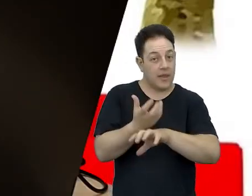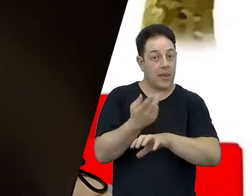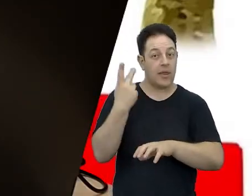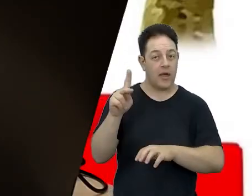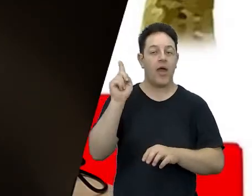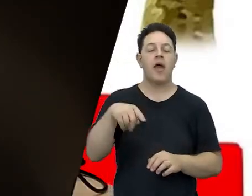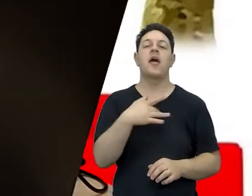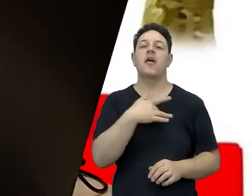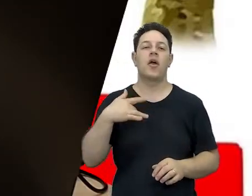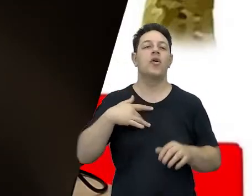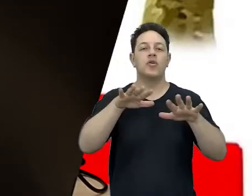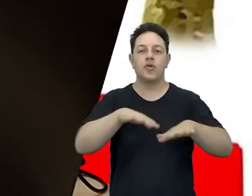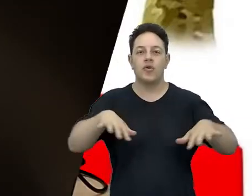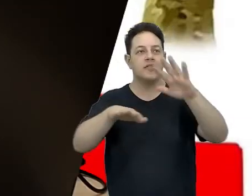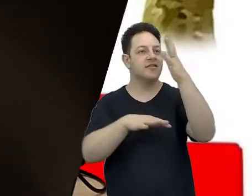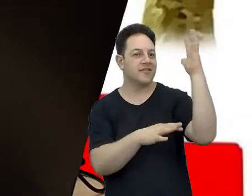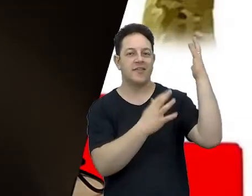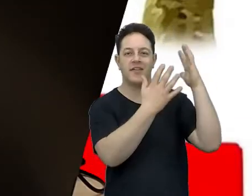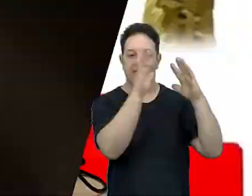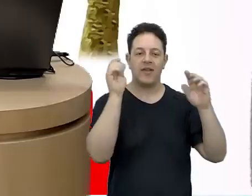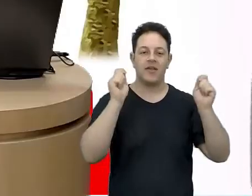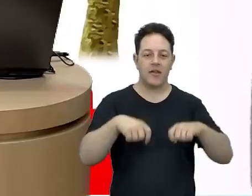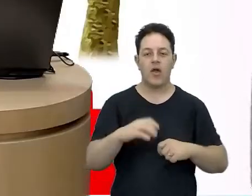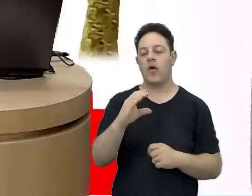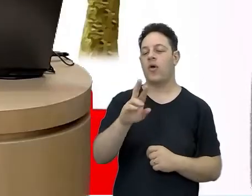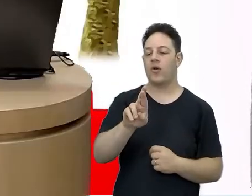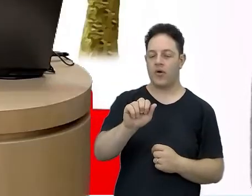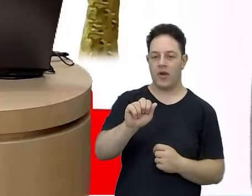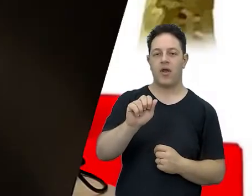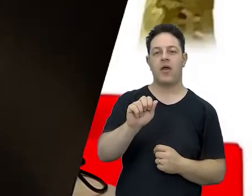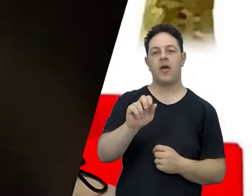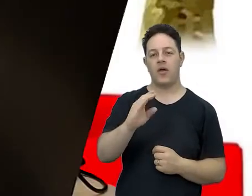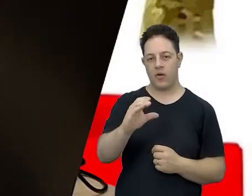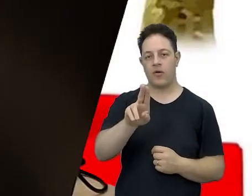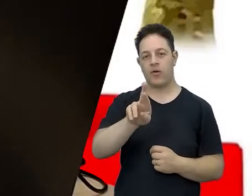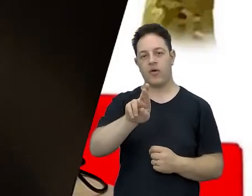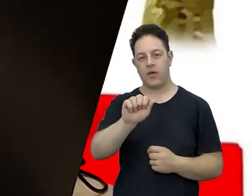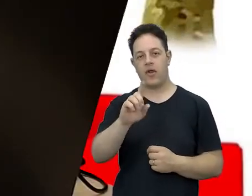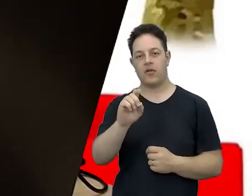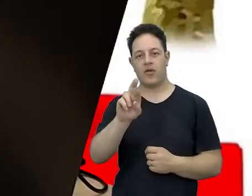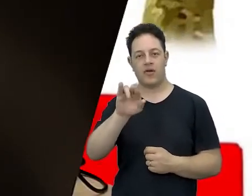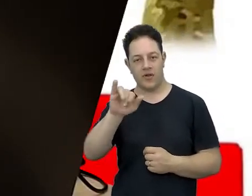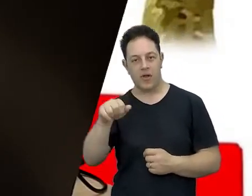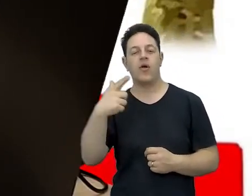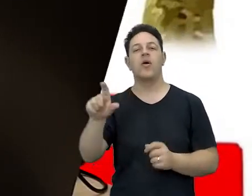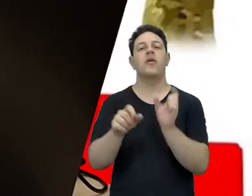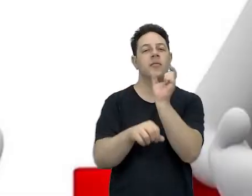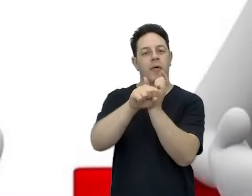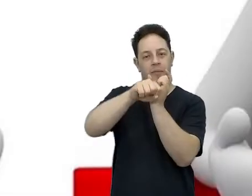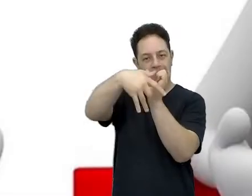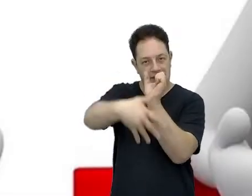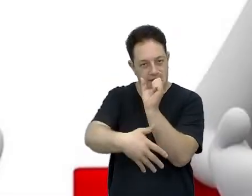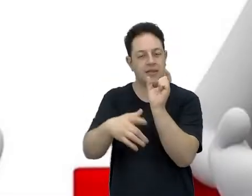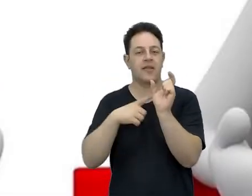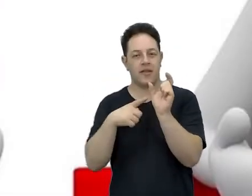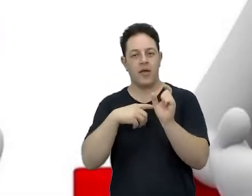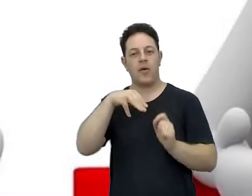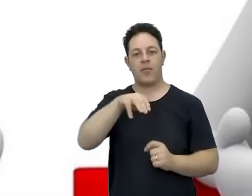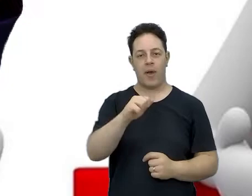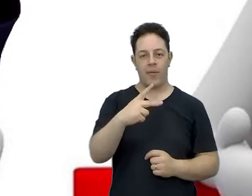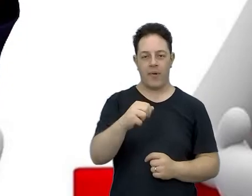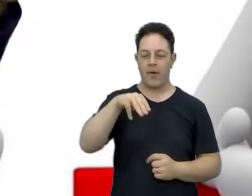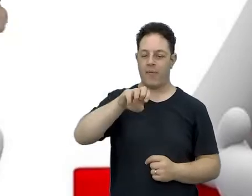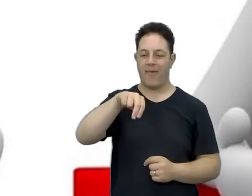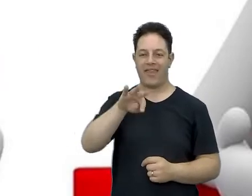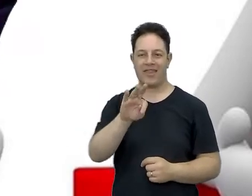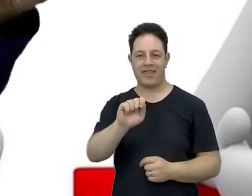na Saúde Pública e Meio Ambiente. Lá eu falei sobre curadoria, falei sobre mapa mental, sobre coisas diversificadas, né? Isso. Então, isso se